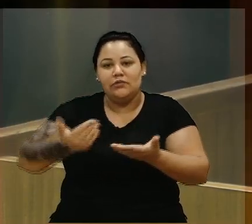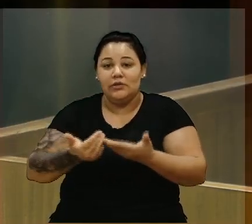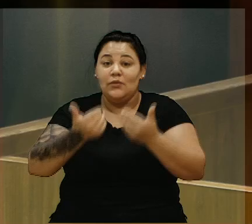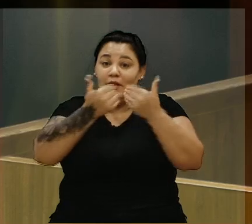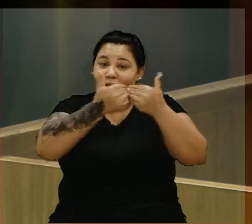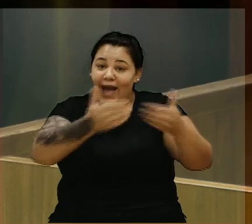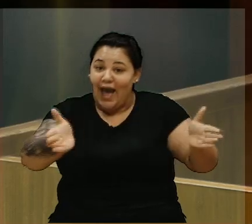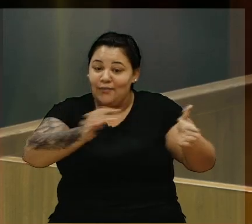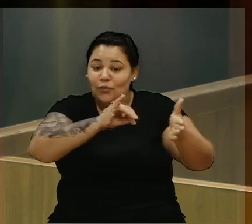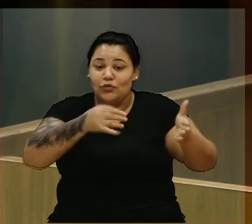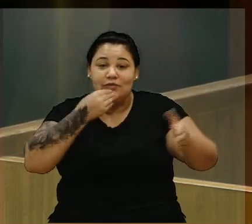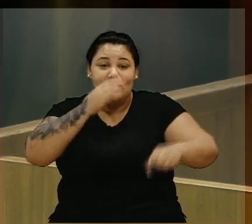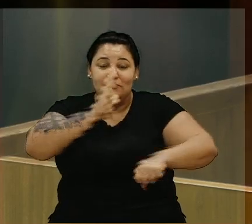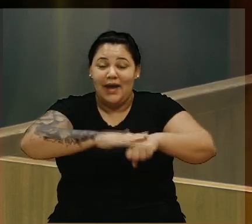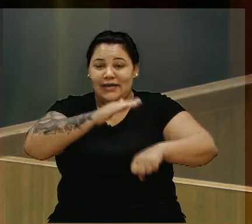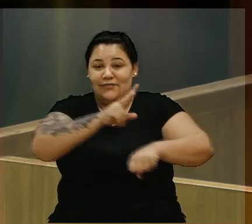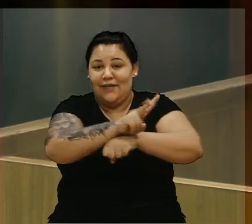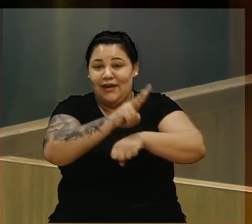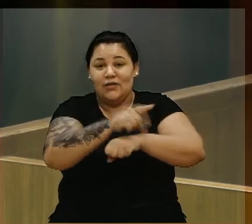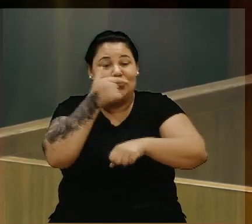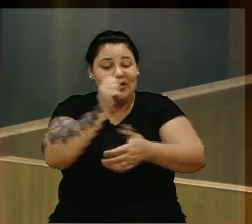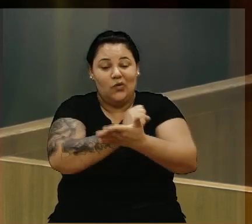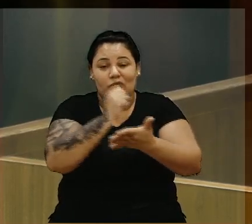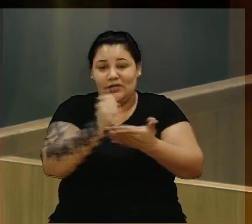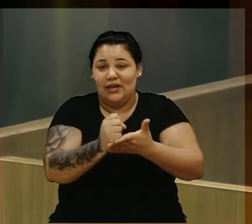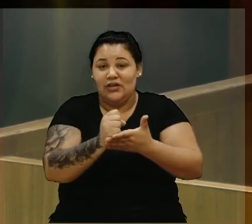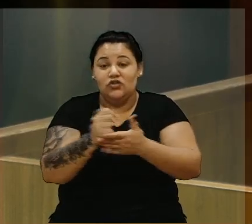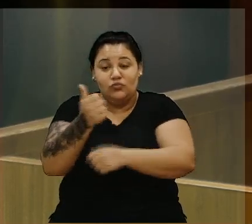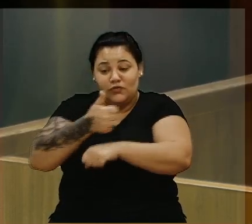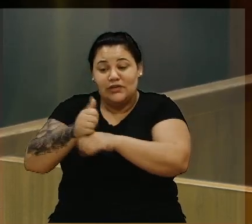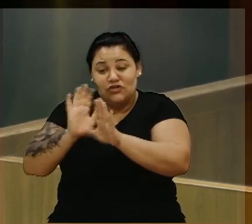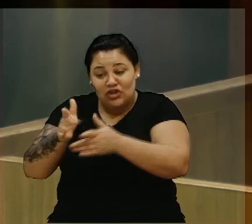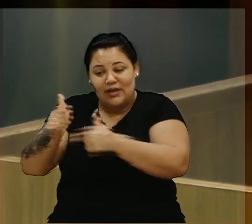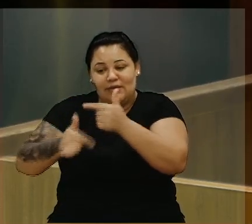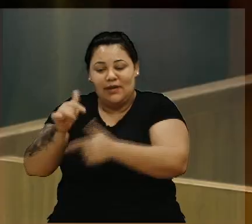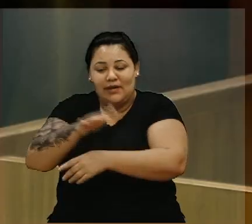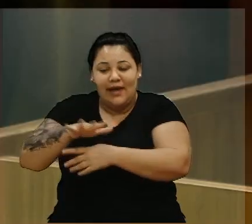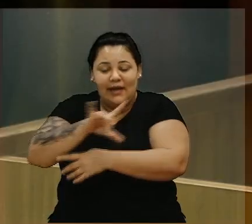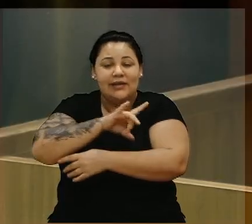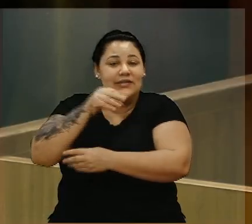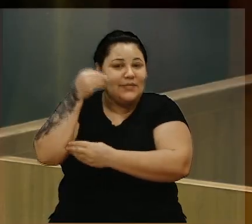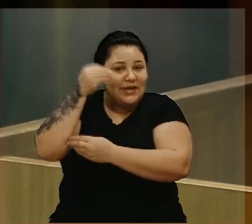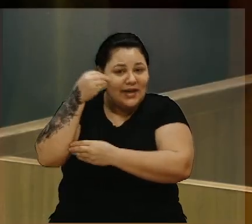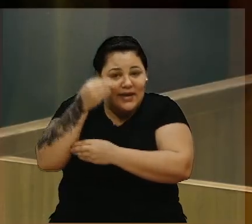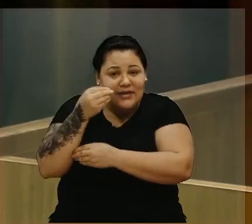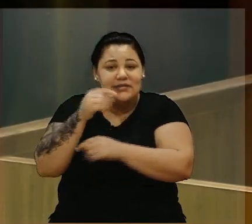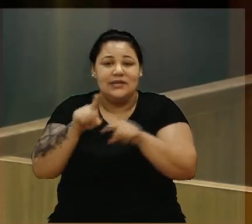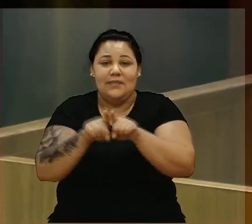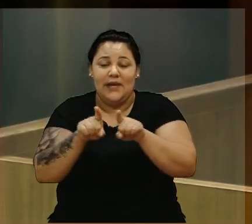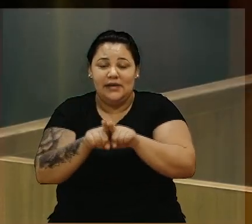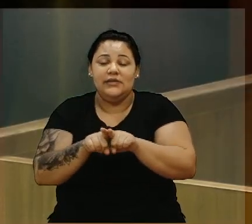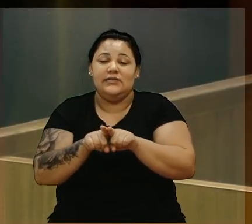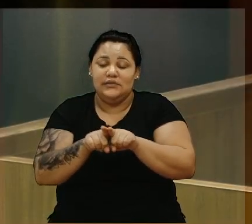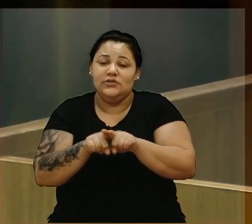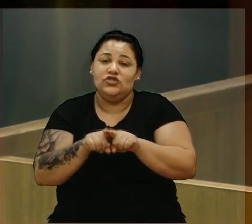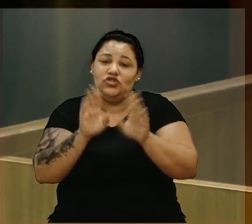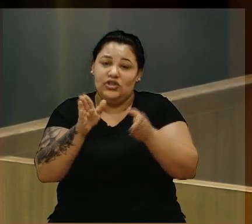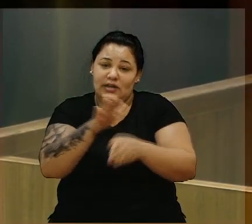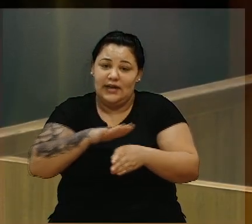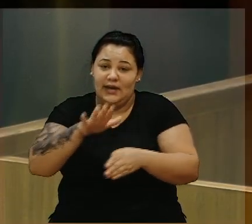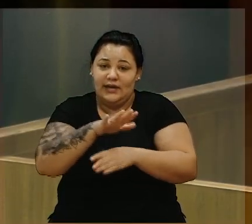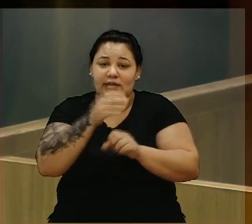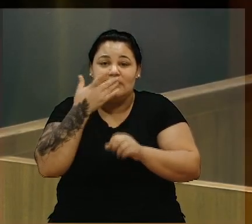número de vagas e já trabalhadoras que atuaram nesse segmento, então têm uma experiência, já têm um acúmulo para atuar na educação